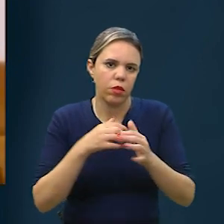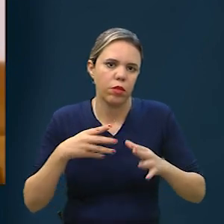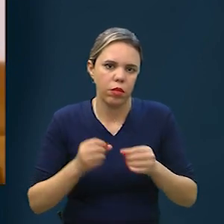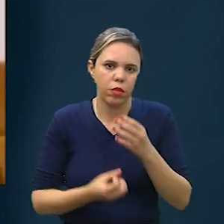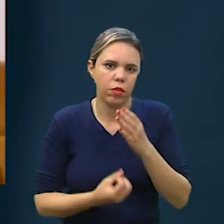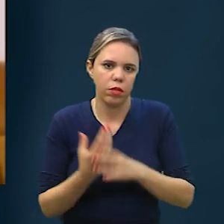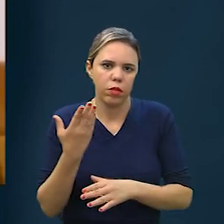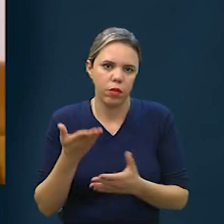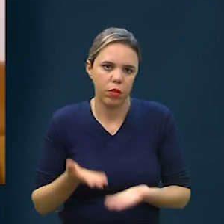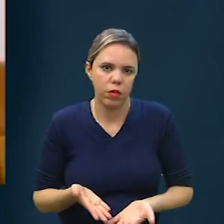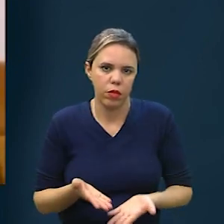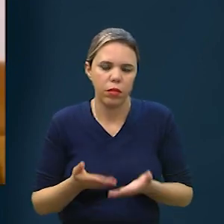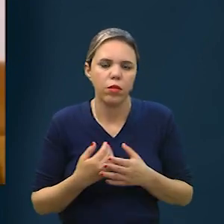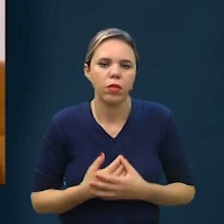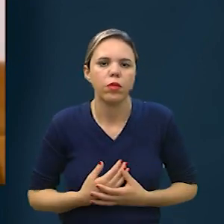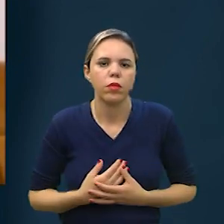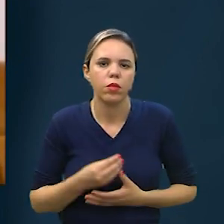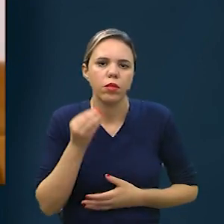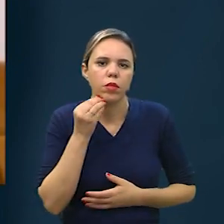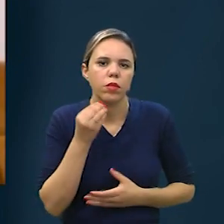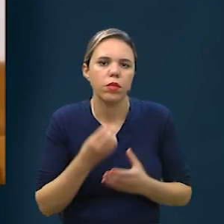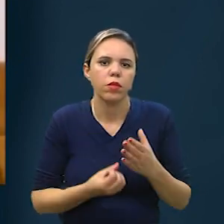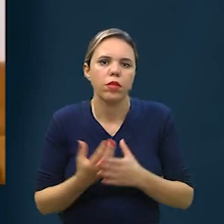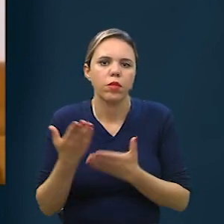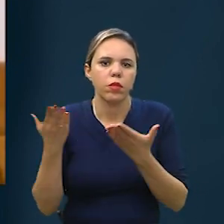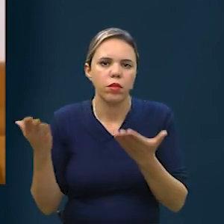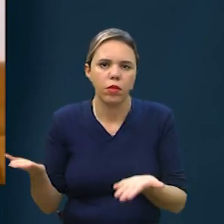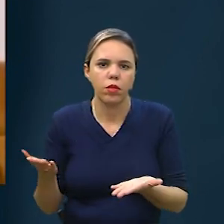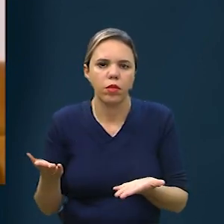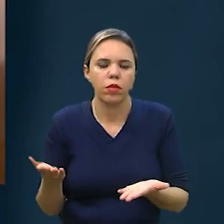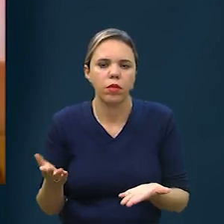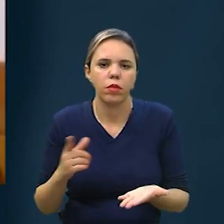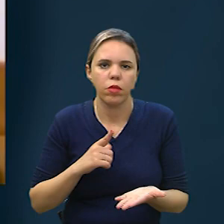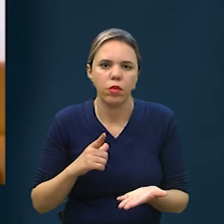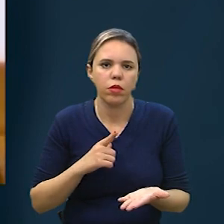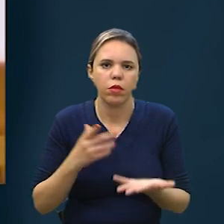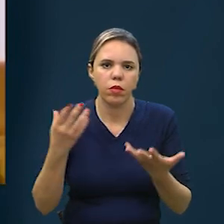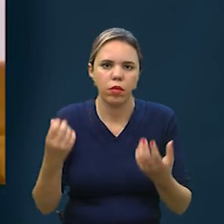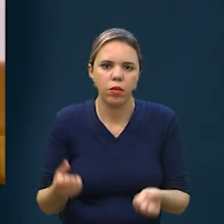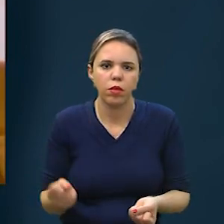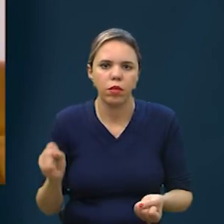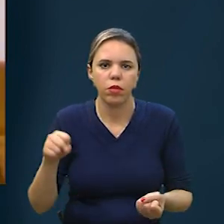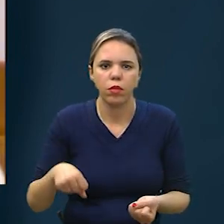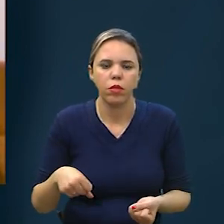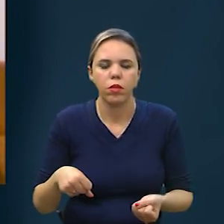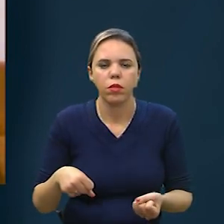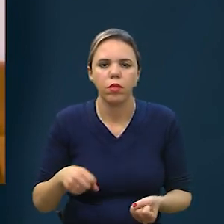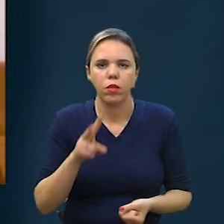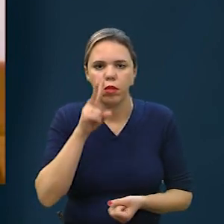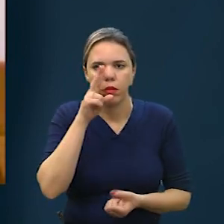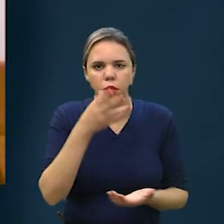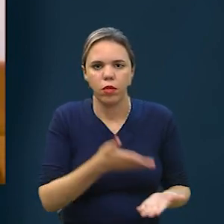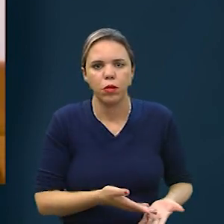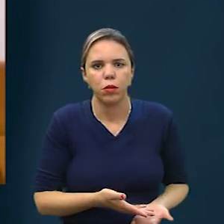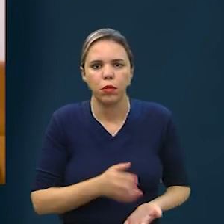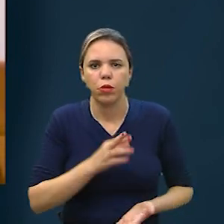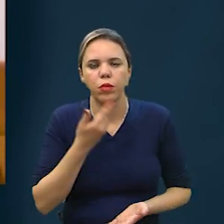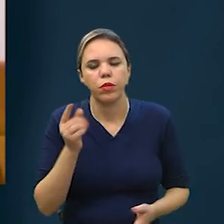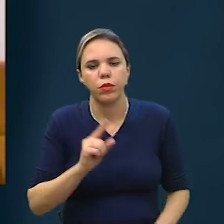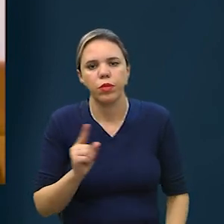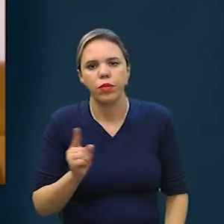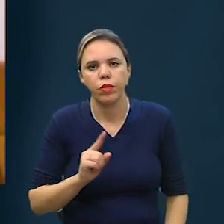acompanhar tudo que está acontecendo, né? As oportunidades estão aí e a gente tem que agarrá-las assim, com unhas e dentes, né?